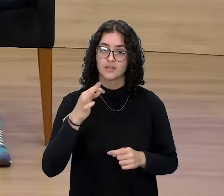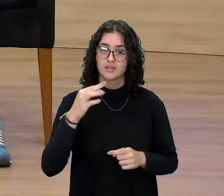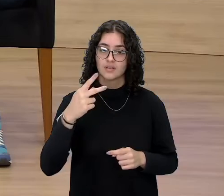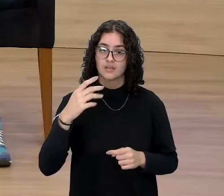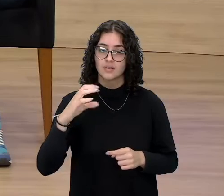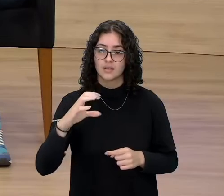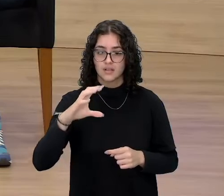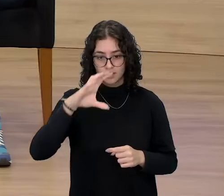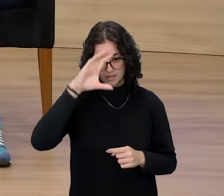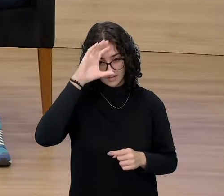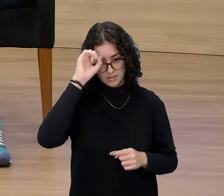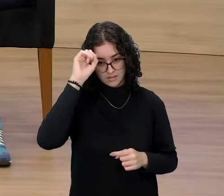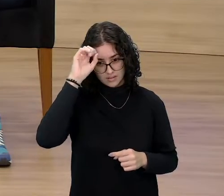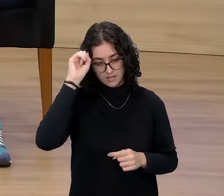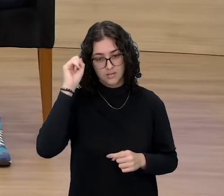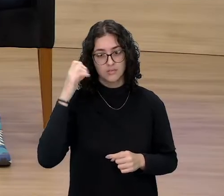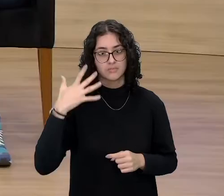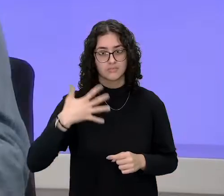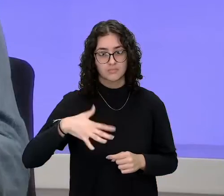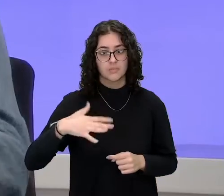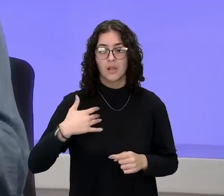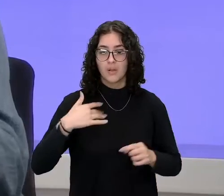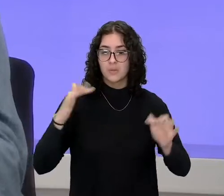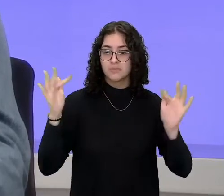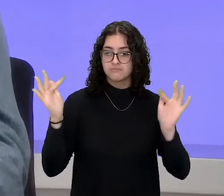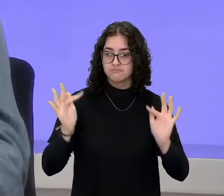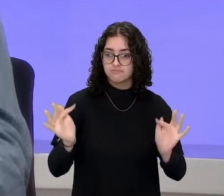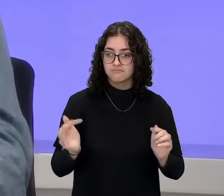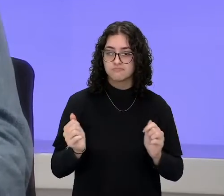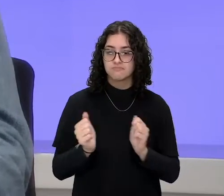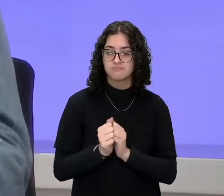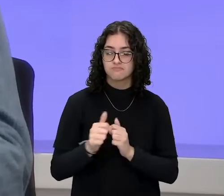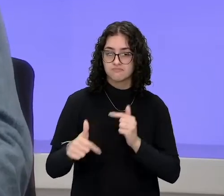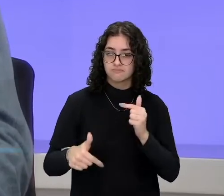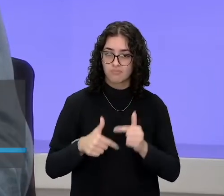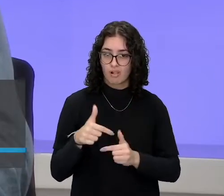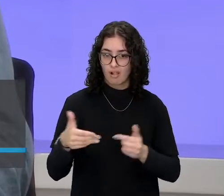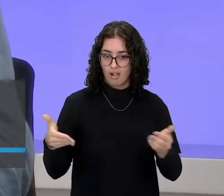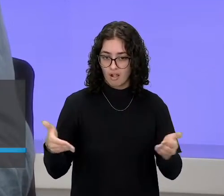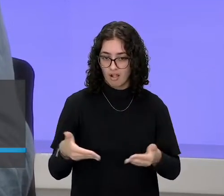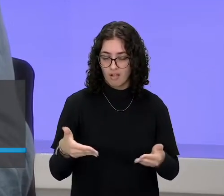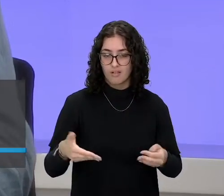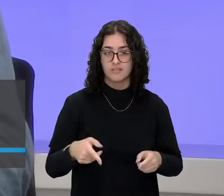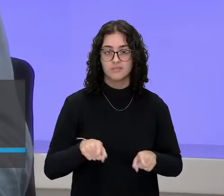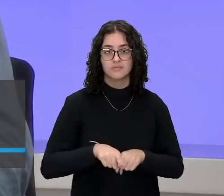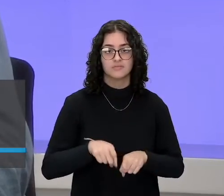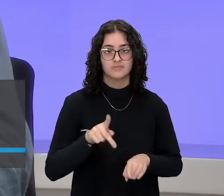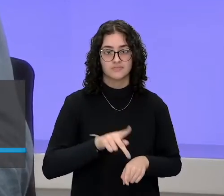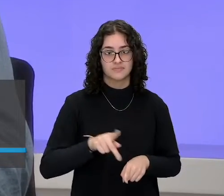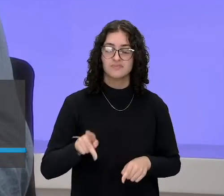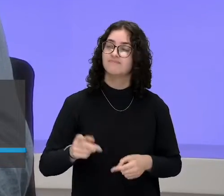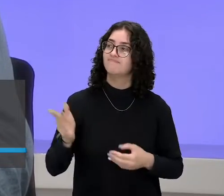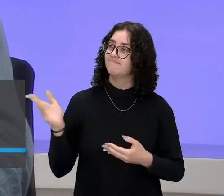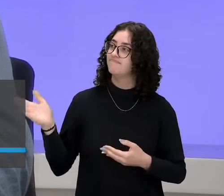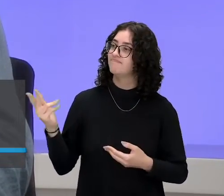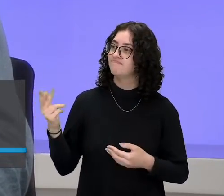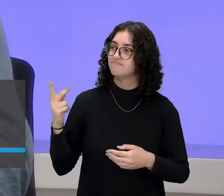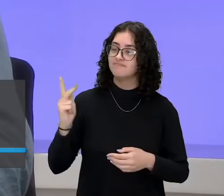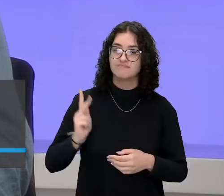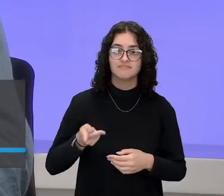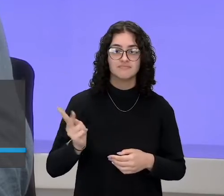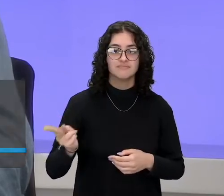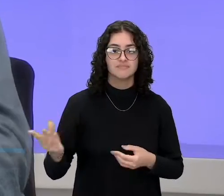gente aprende bastante. Então eu sou muito feliz assim de estar na rede, de ter professores formadores como vocês, que sempre